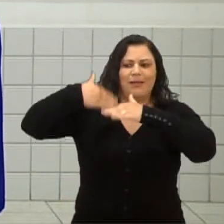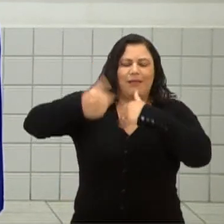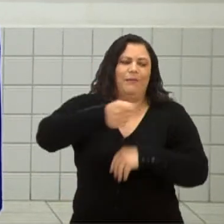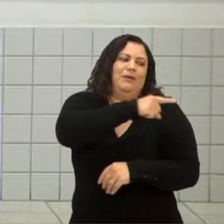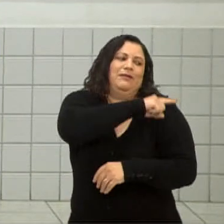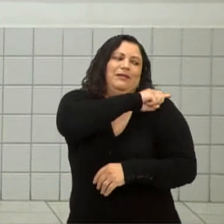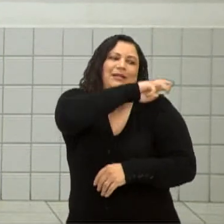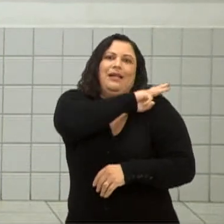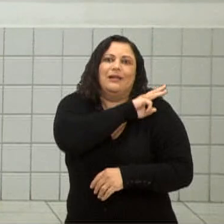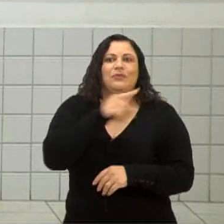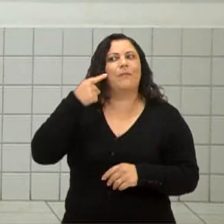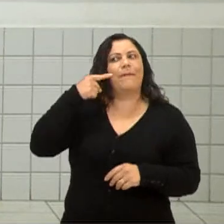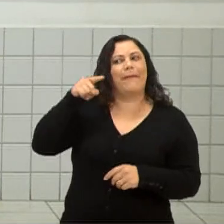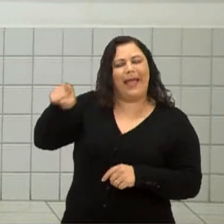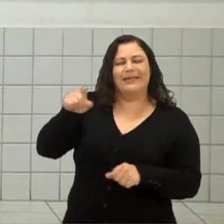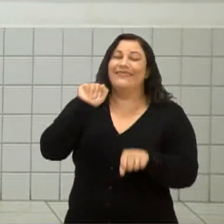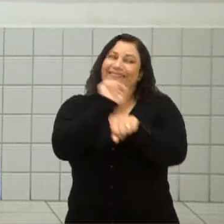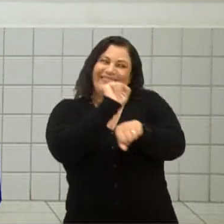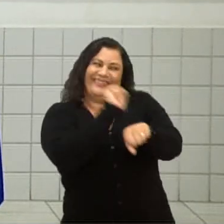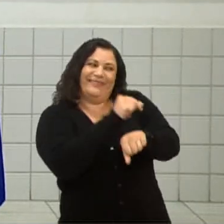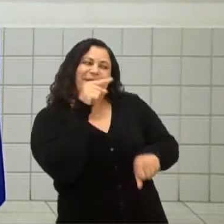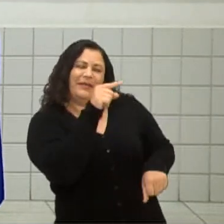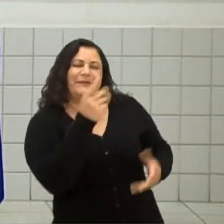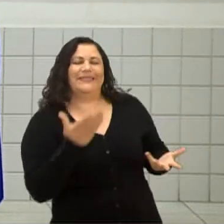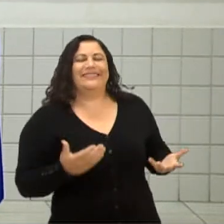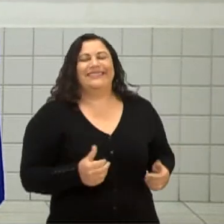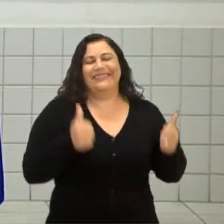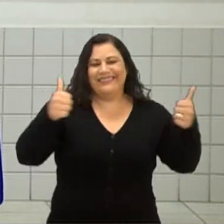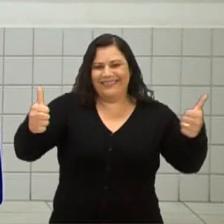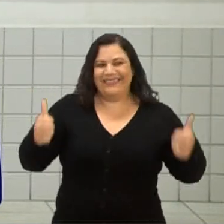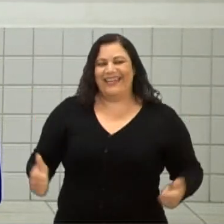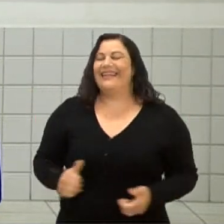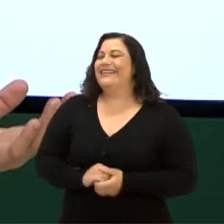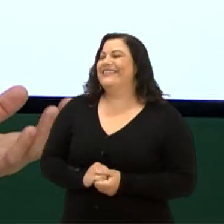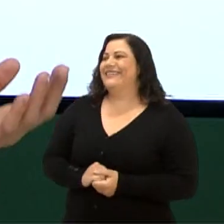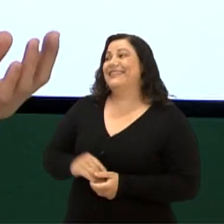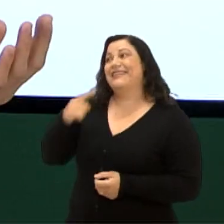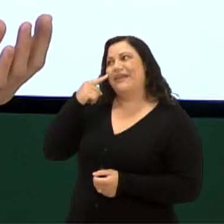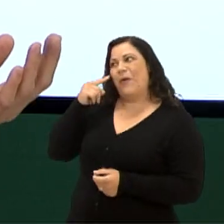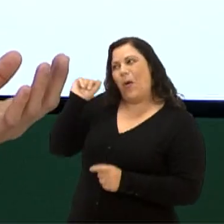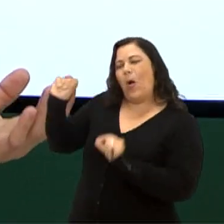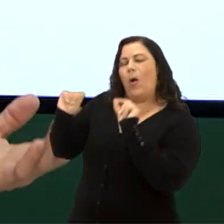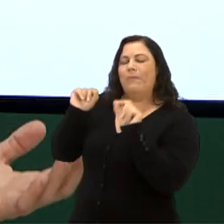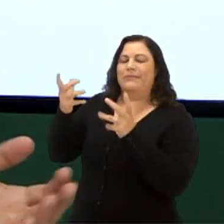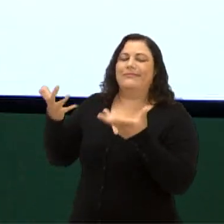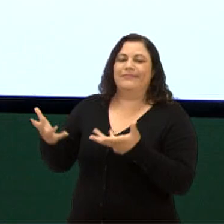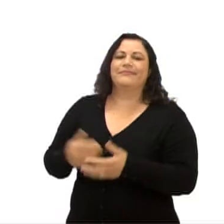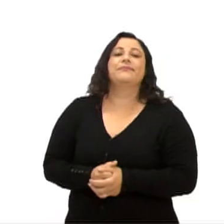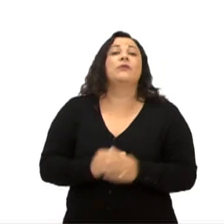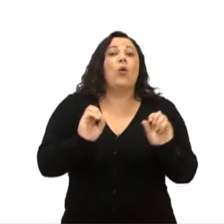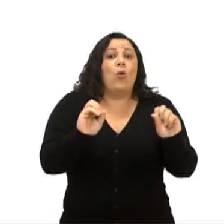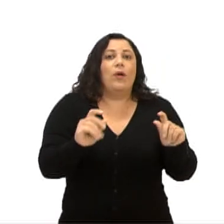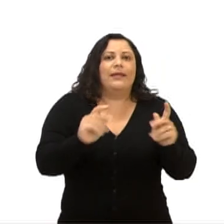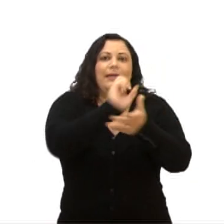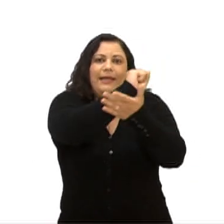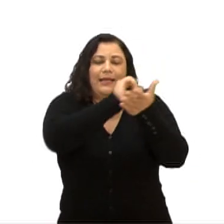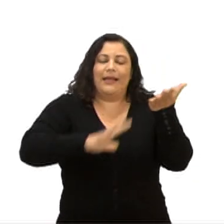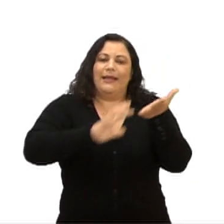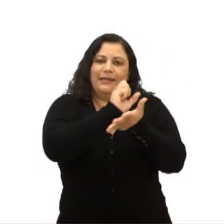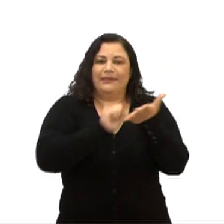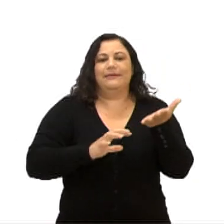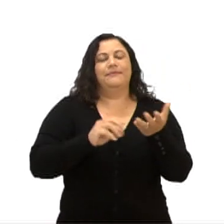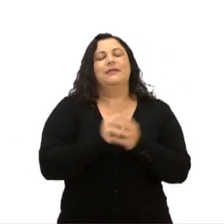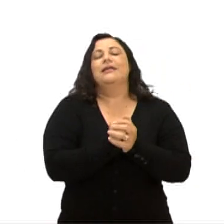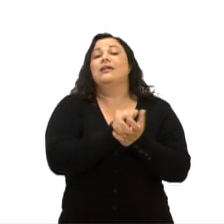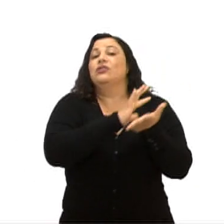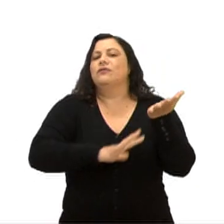com você? Pois é, vou estar esperando vocês lá. Com certeza. Então, ficou a atividade para vocês copiarem. Se não deu tempo de copiar, não